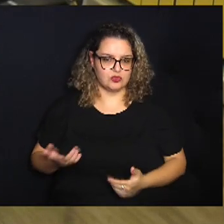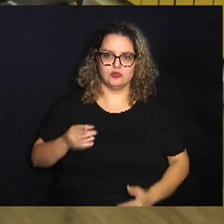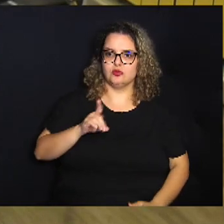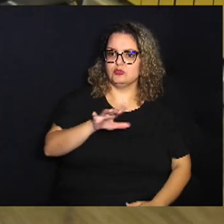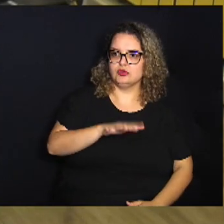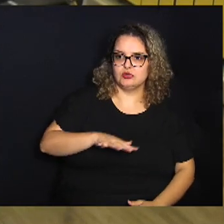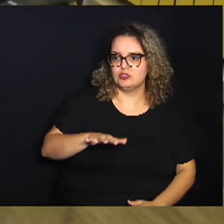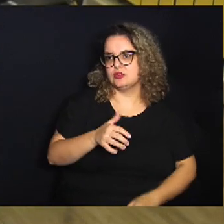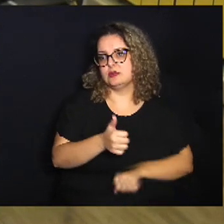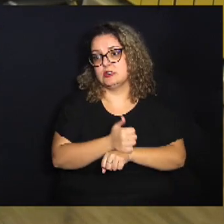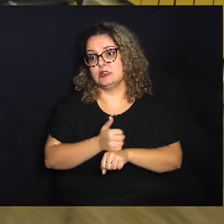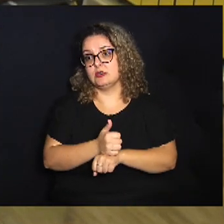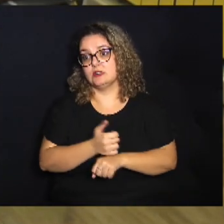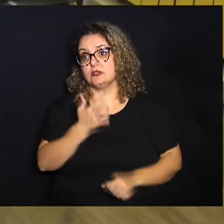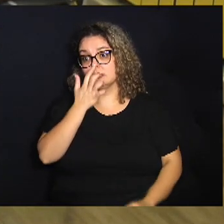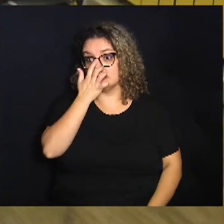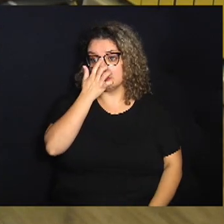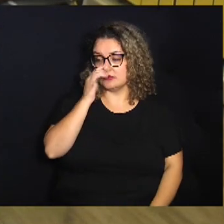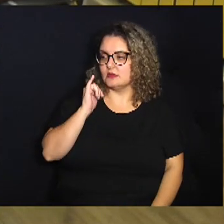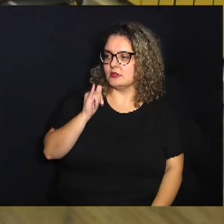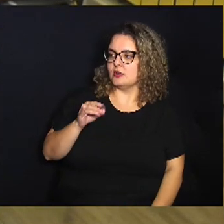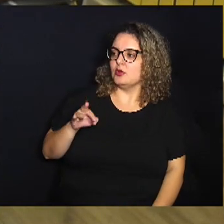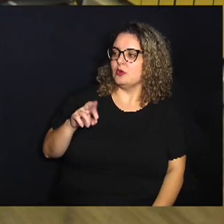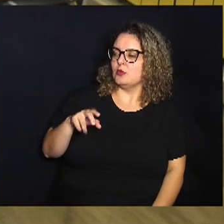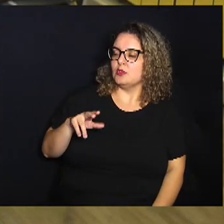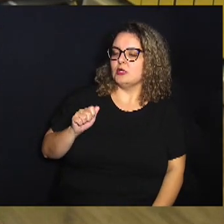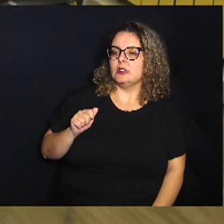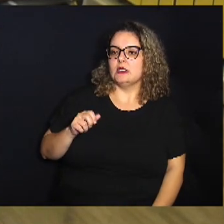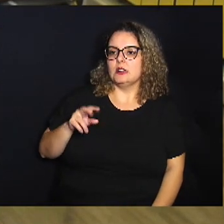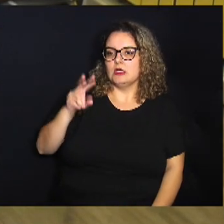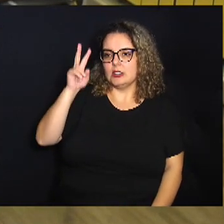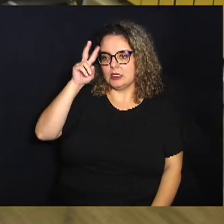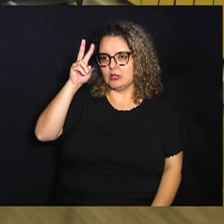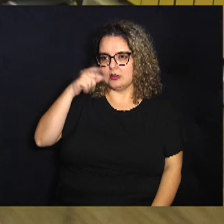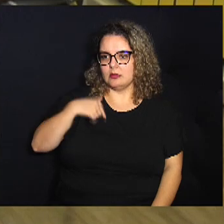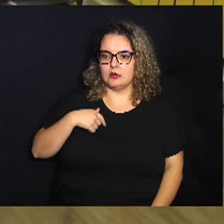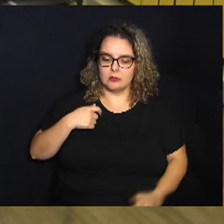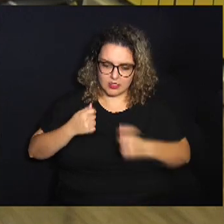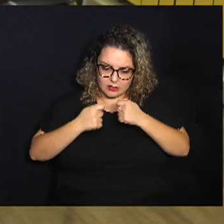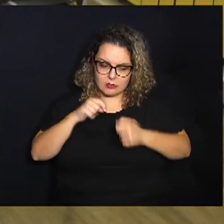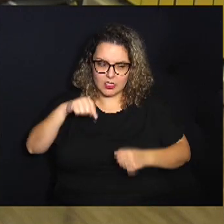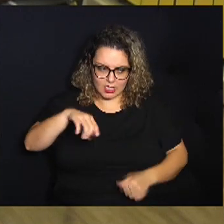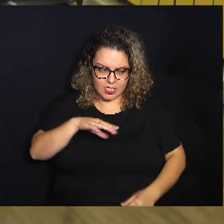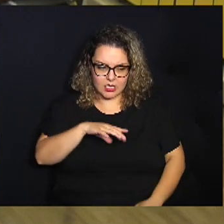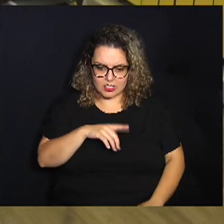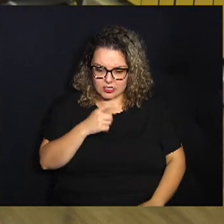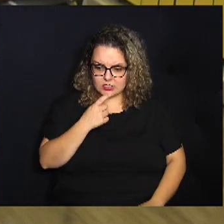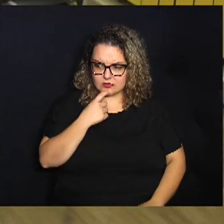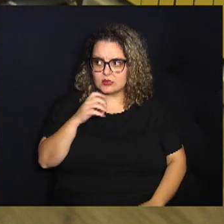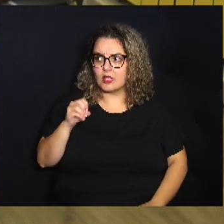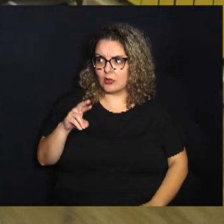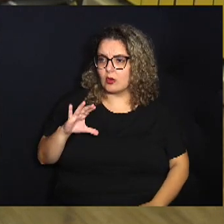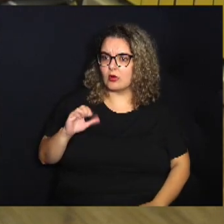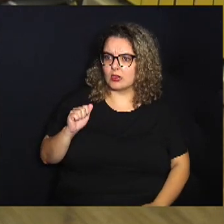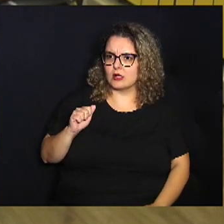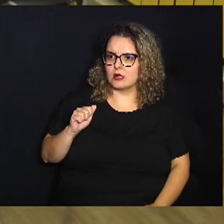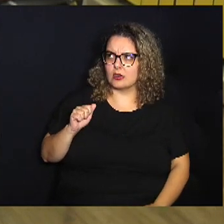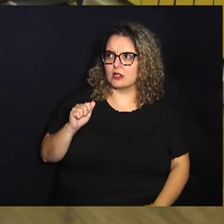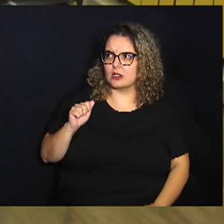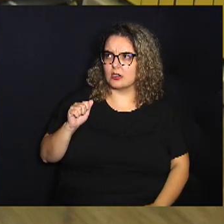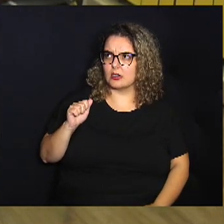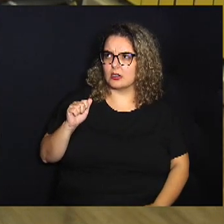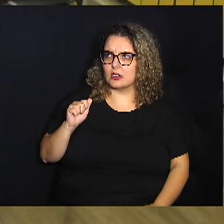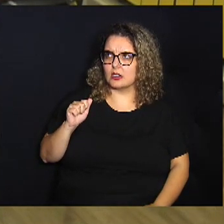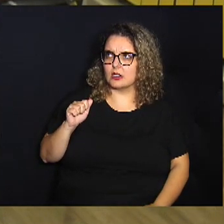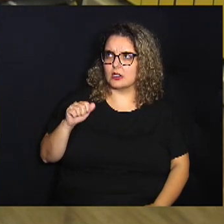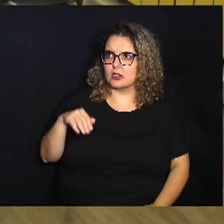aquele profissional. E você estava contando, Bruno, eu lembro, eu entrevistei um atleta aqui de Campinas, da Orcamp, se não me engano chama Eric,